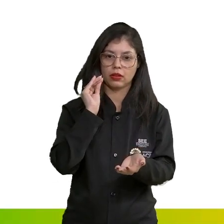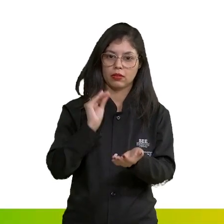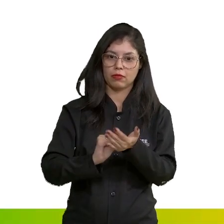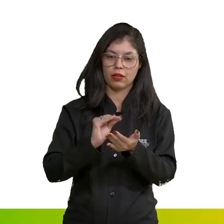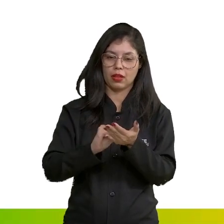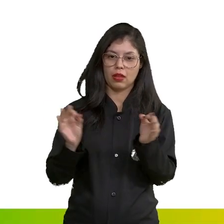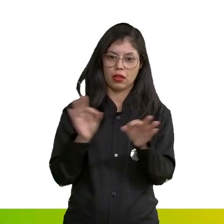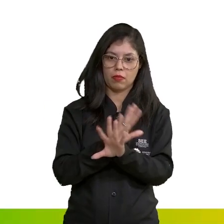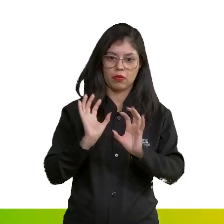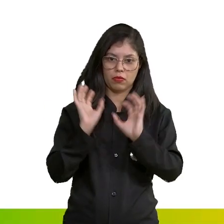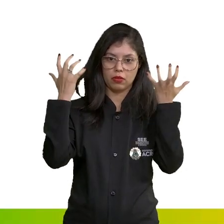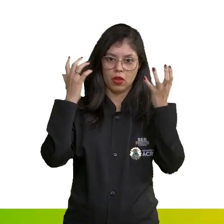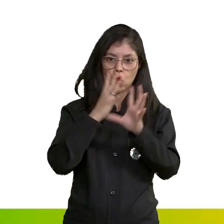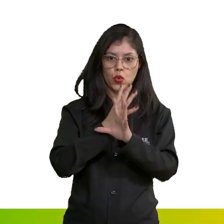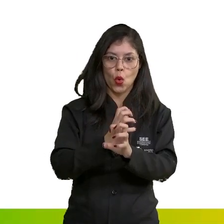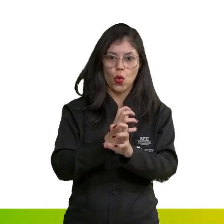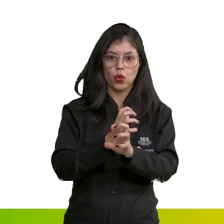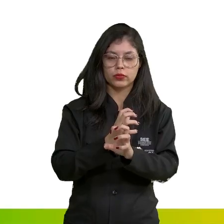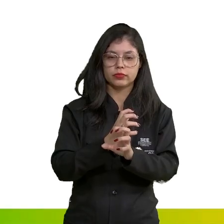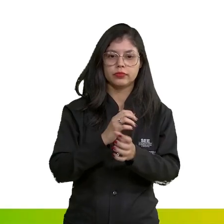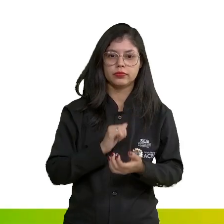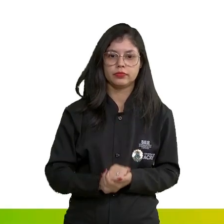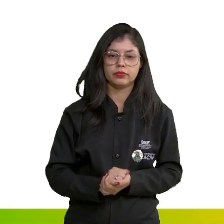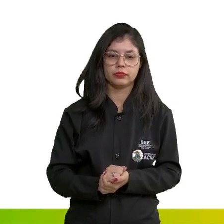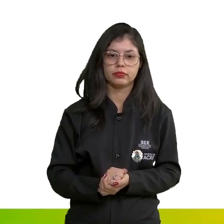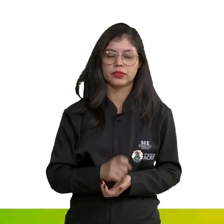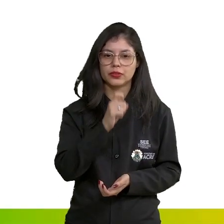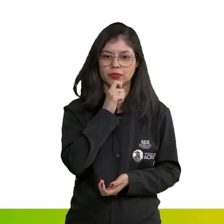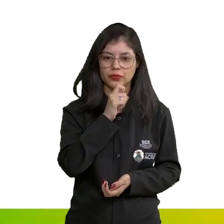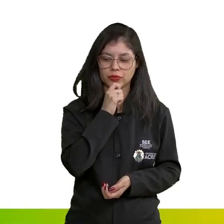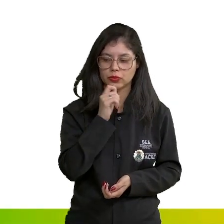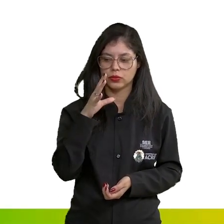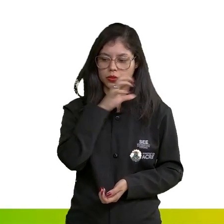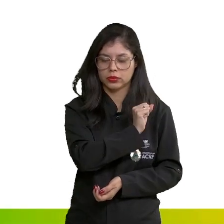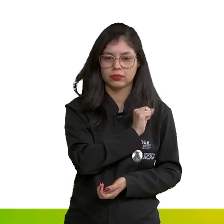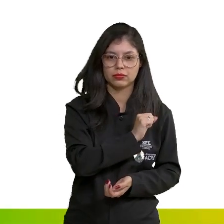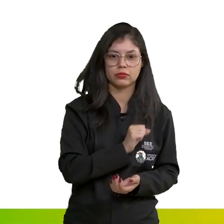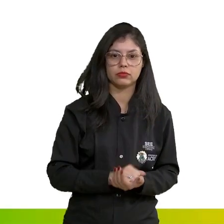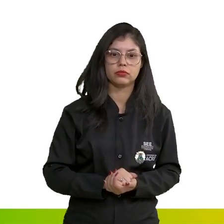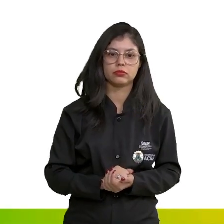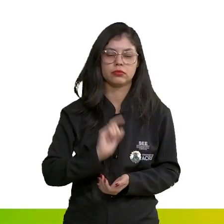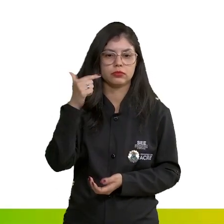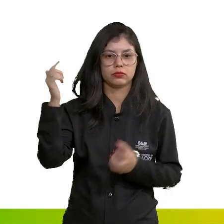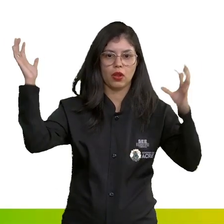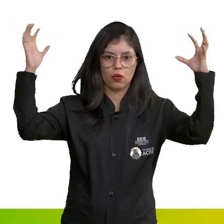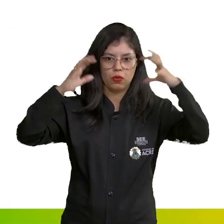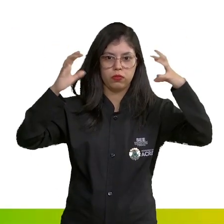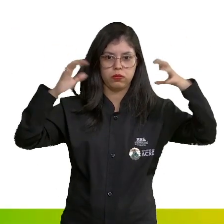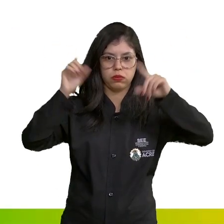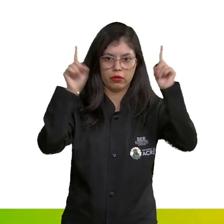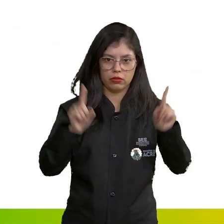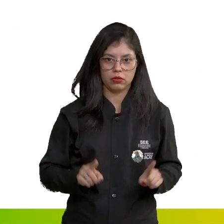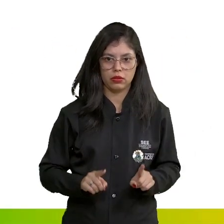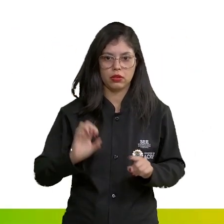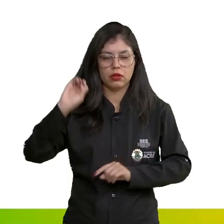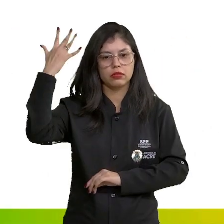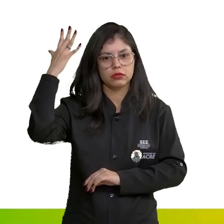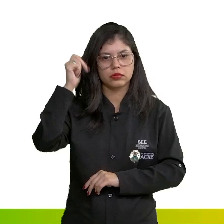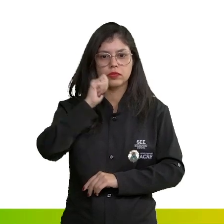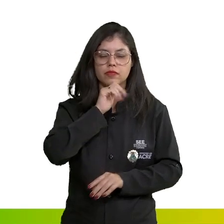desestabiliza o clima, secas, ondas de calor, frio extremos, tempestade e entre outros. Então, é desse jeito que